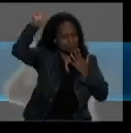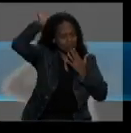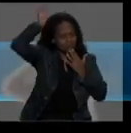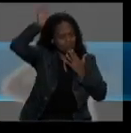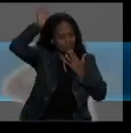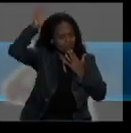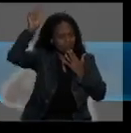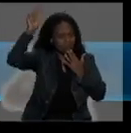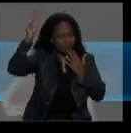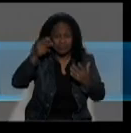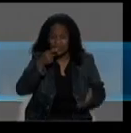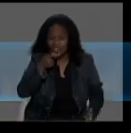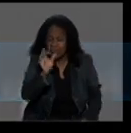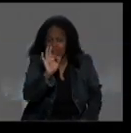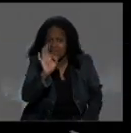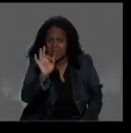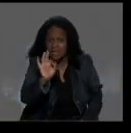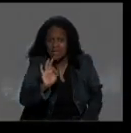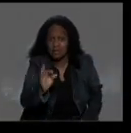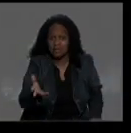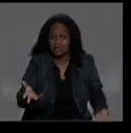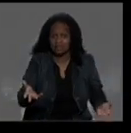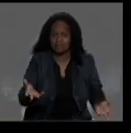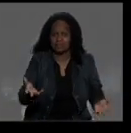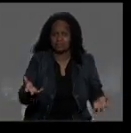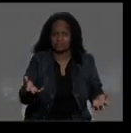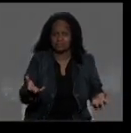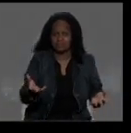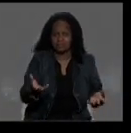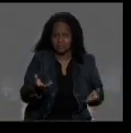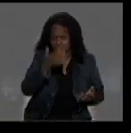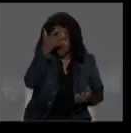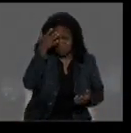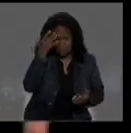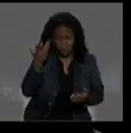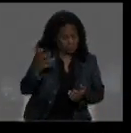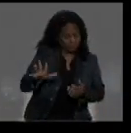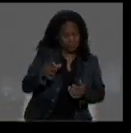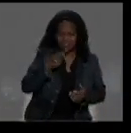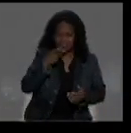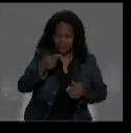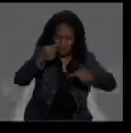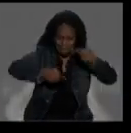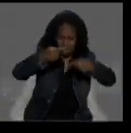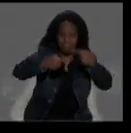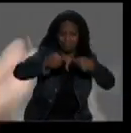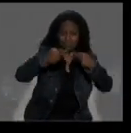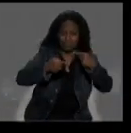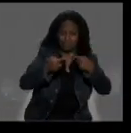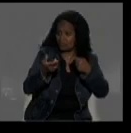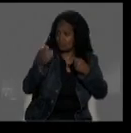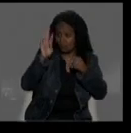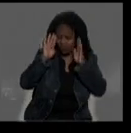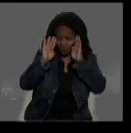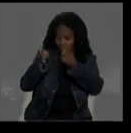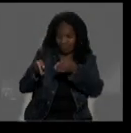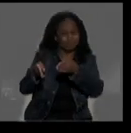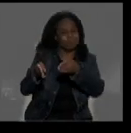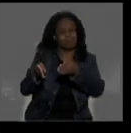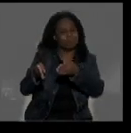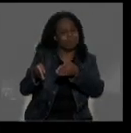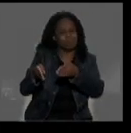indígena, gente, é uma coisa muito séria, ninguém fala sobre isso. As pessoas, não se quer falar sobre isso, as políticas não estão voltadas a